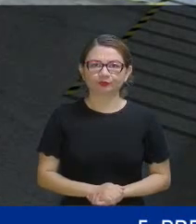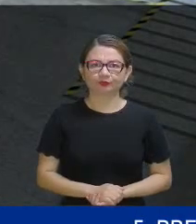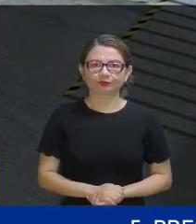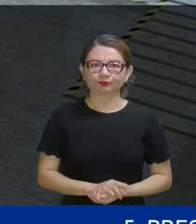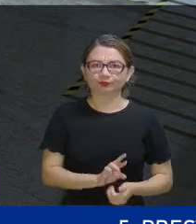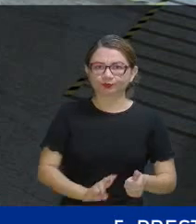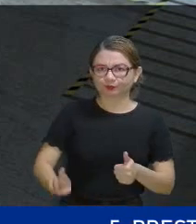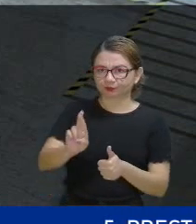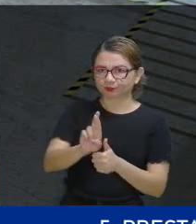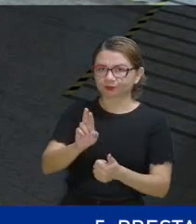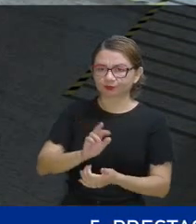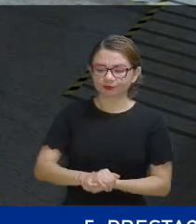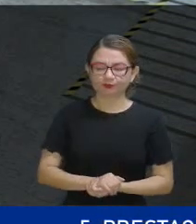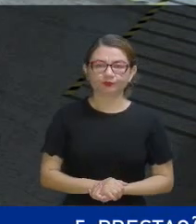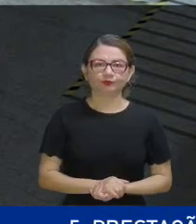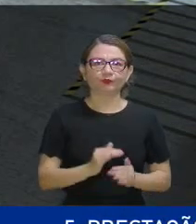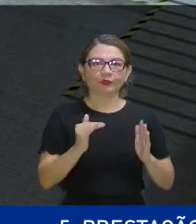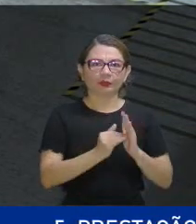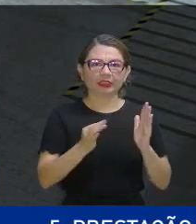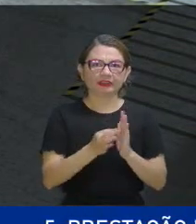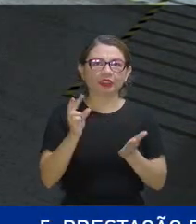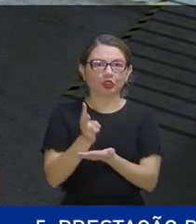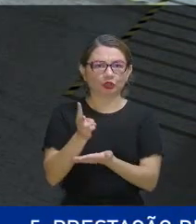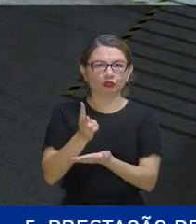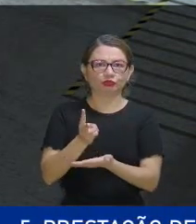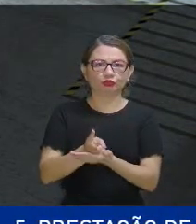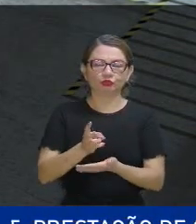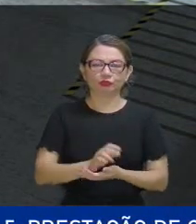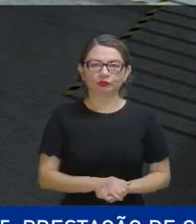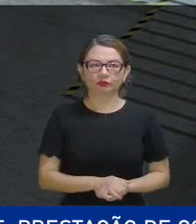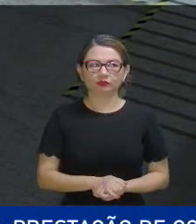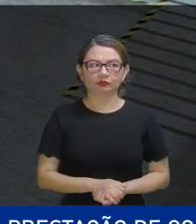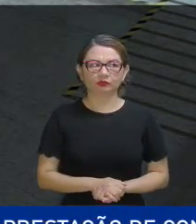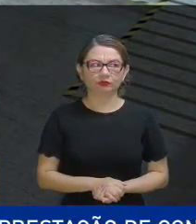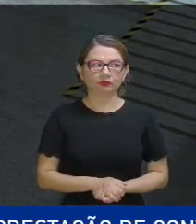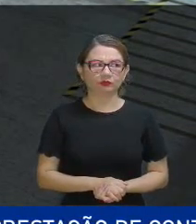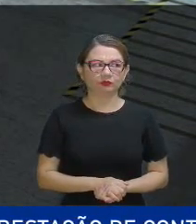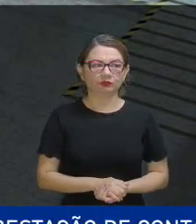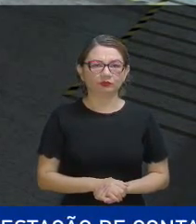Imagem ampla do plenário. Reitero os termos do parecer, excelência.